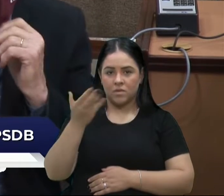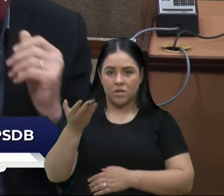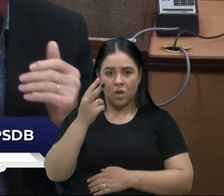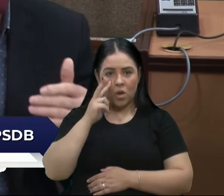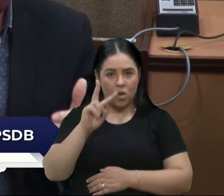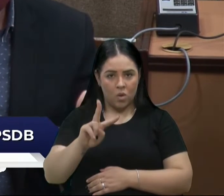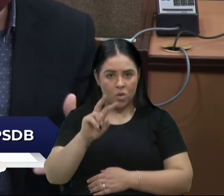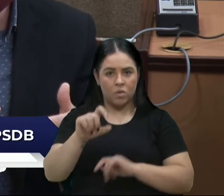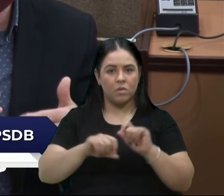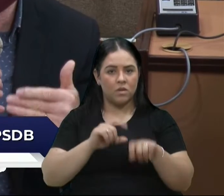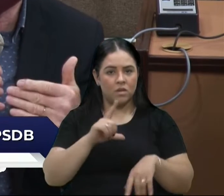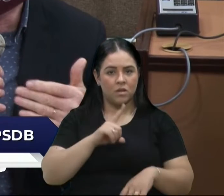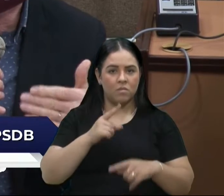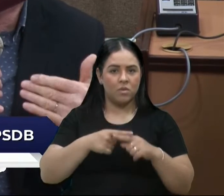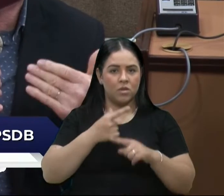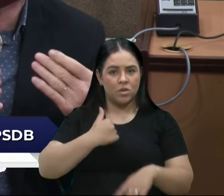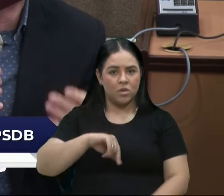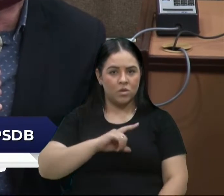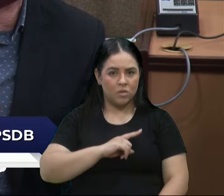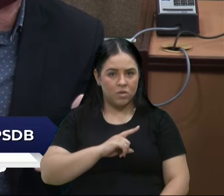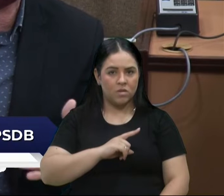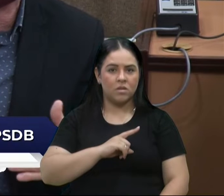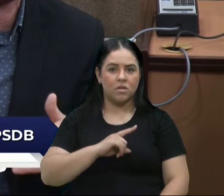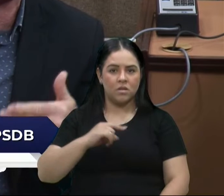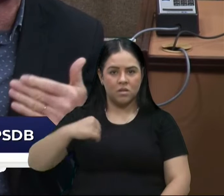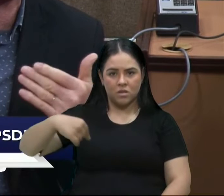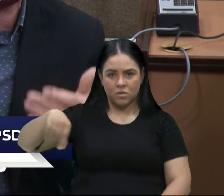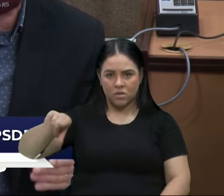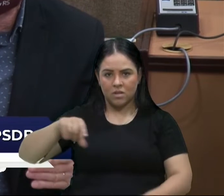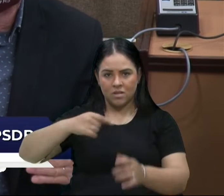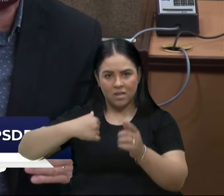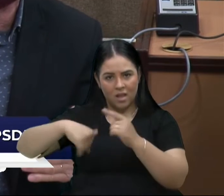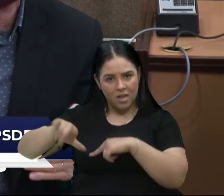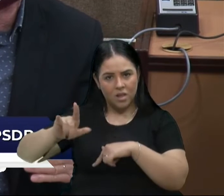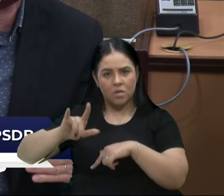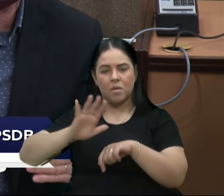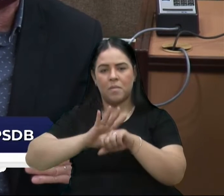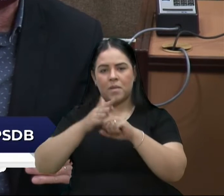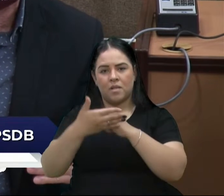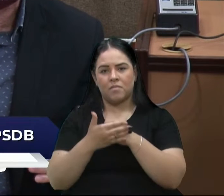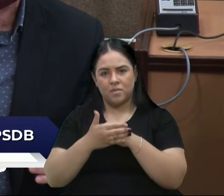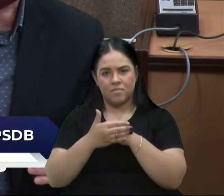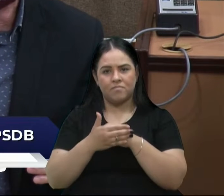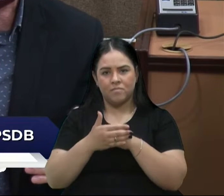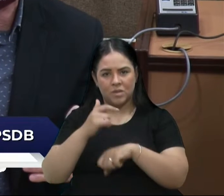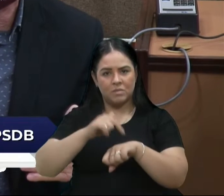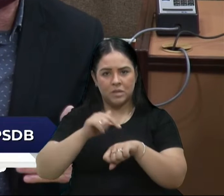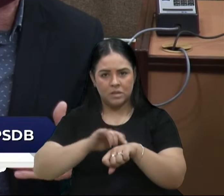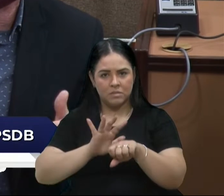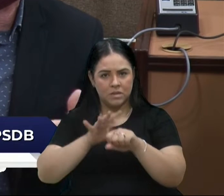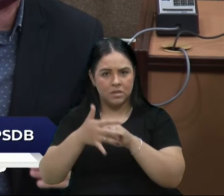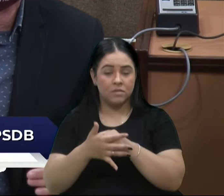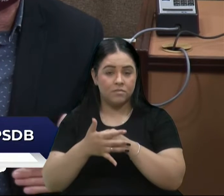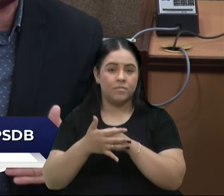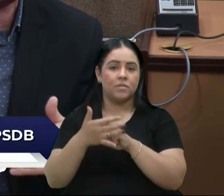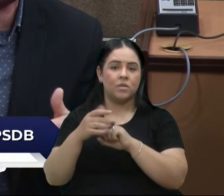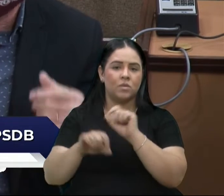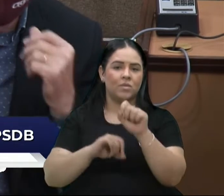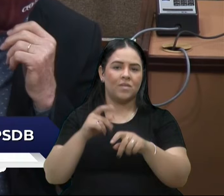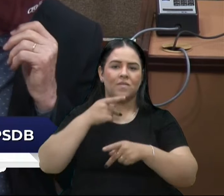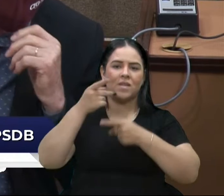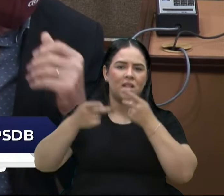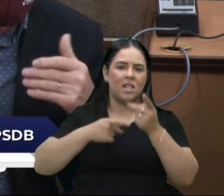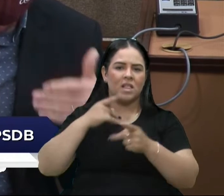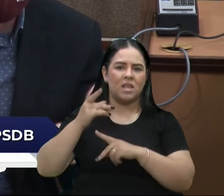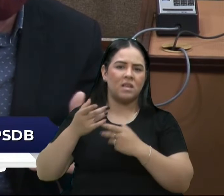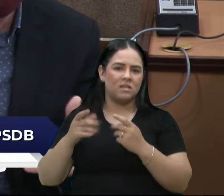esse aspecto. Nós estamos saindo de uma pandemia, estamos em meio a uma pandemia ainda. E esse rumor